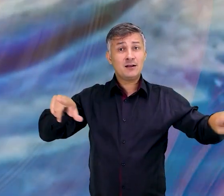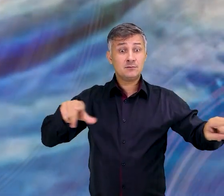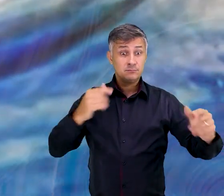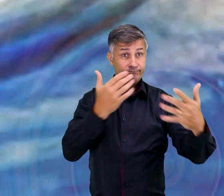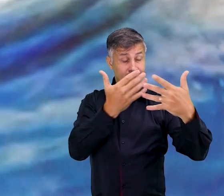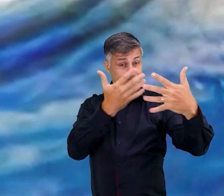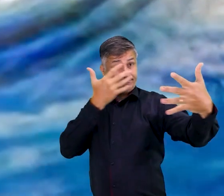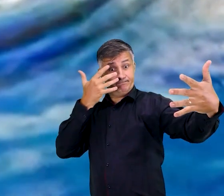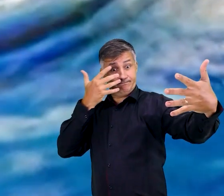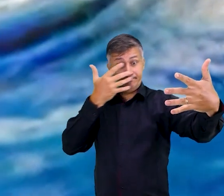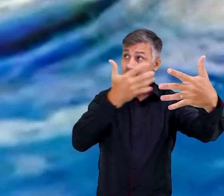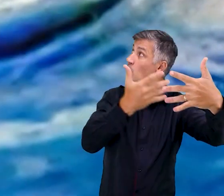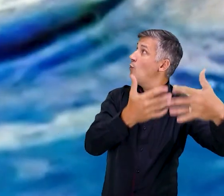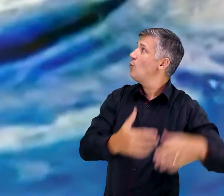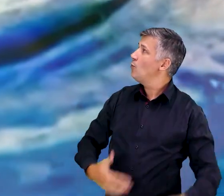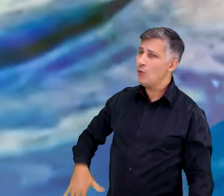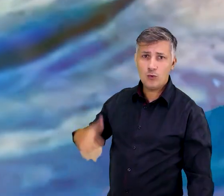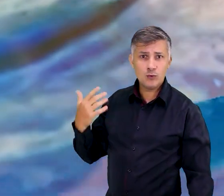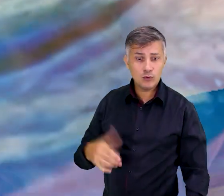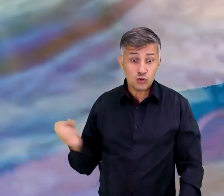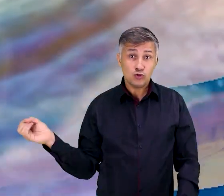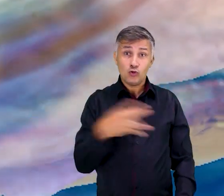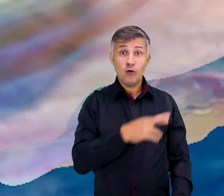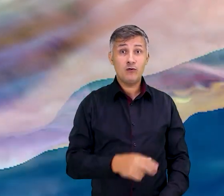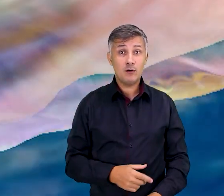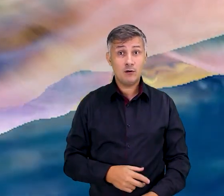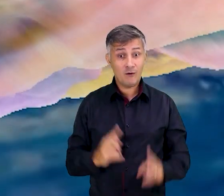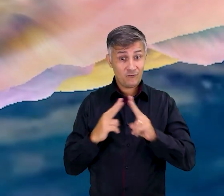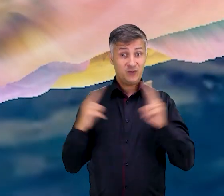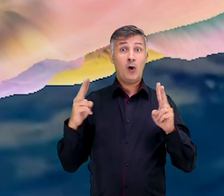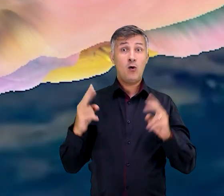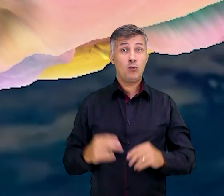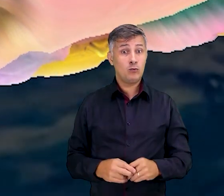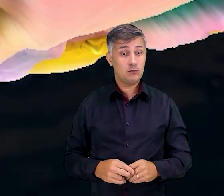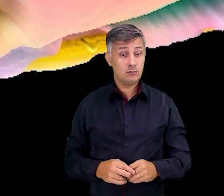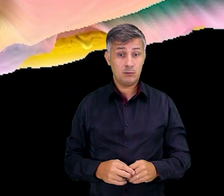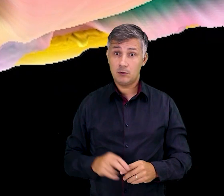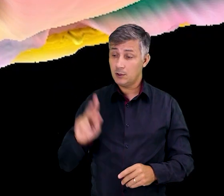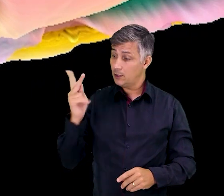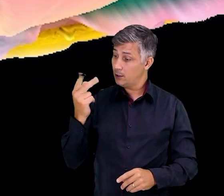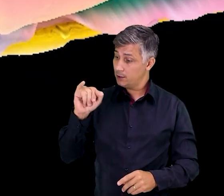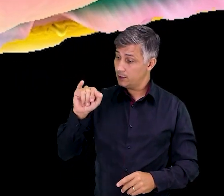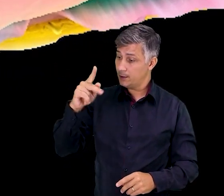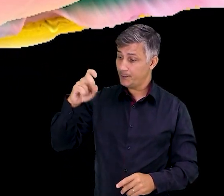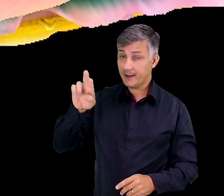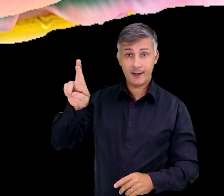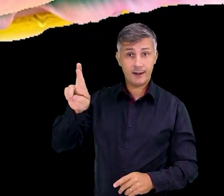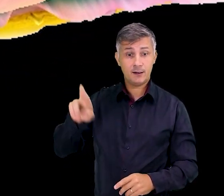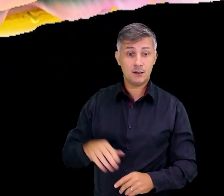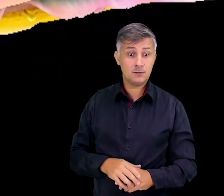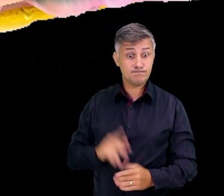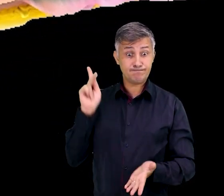e profundidades diversas. Novas realidades virtuais, hiperrealistas,